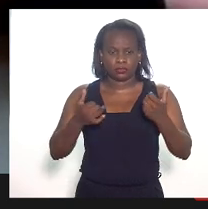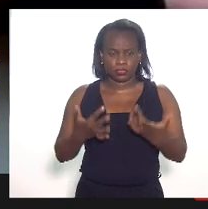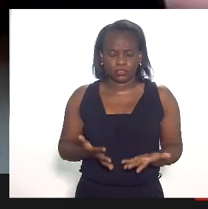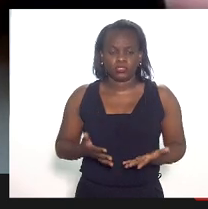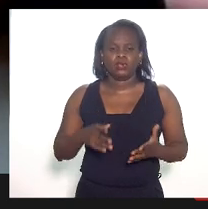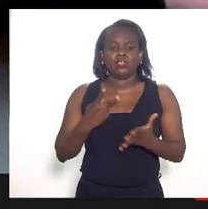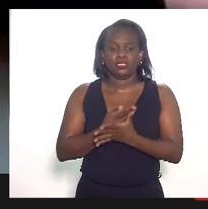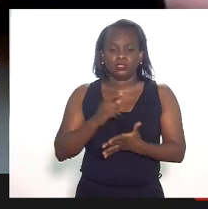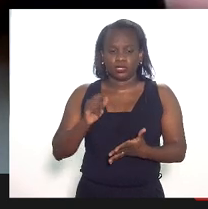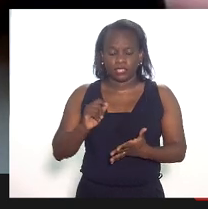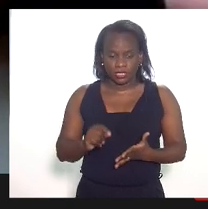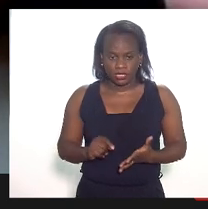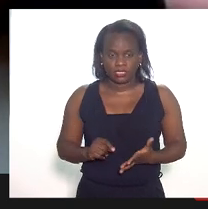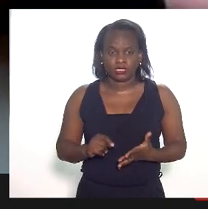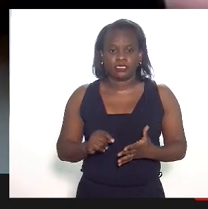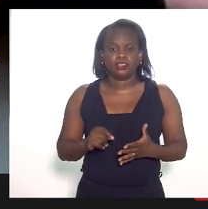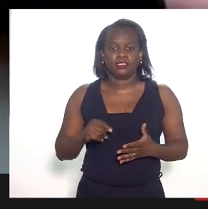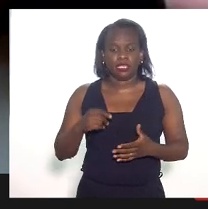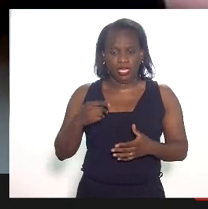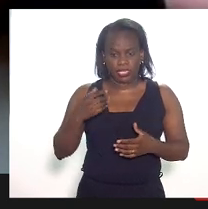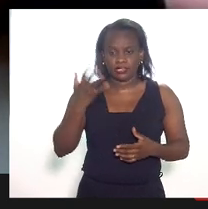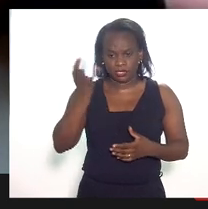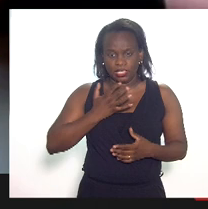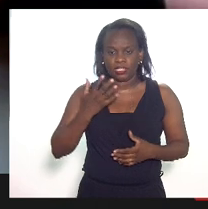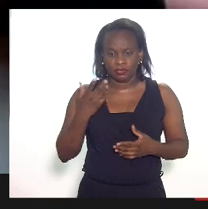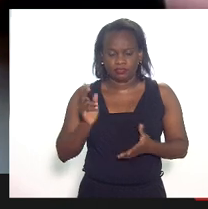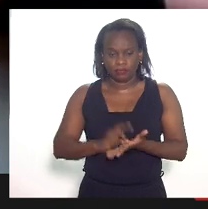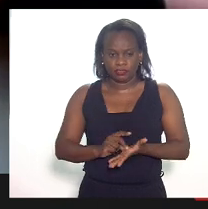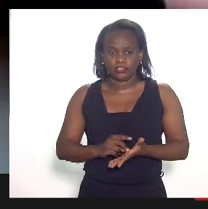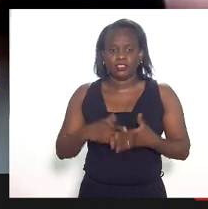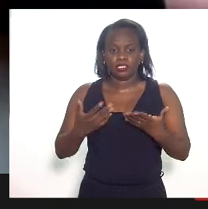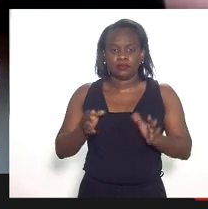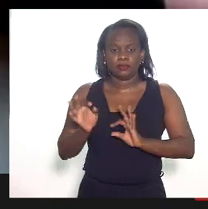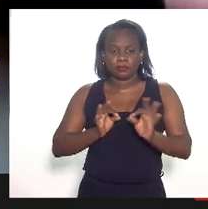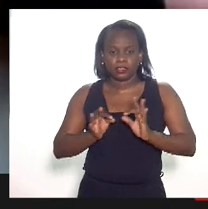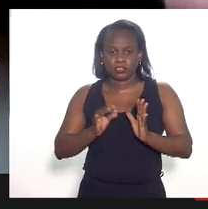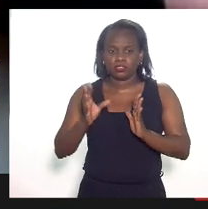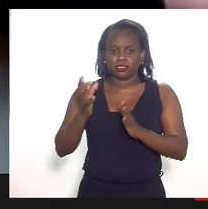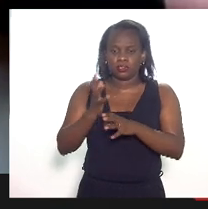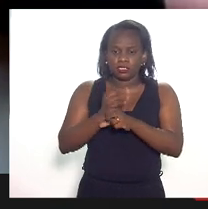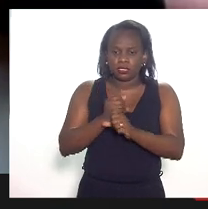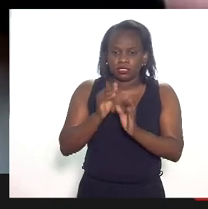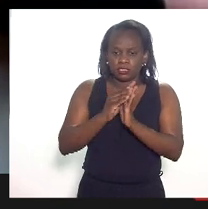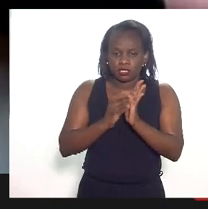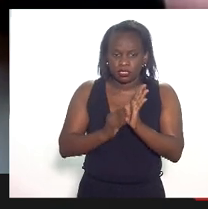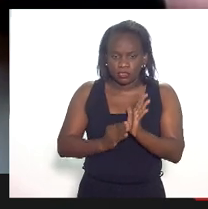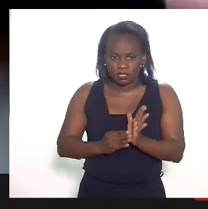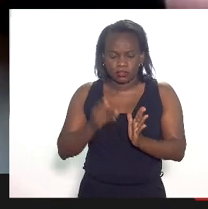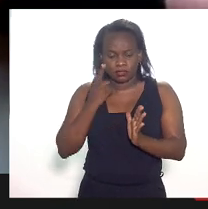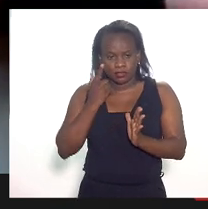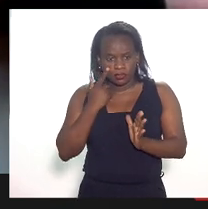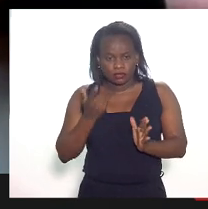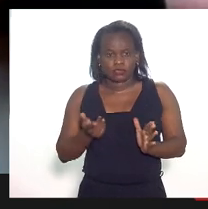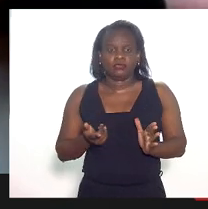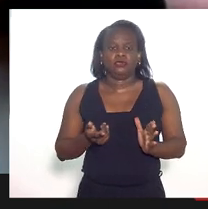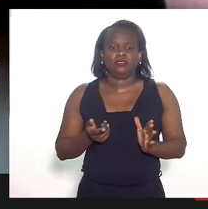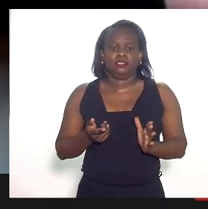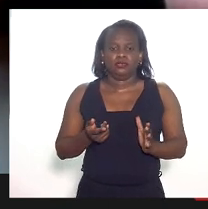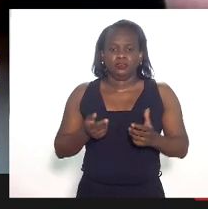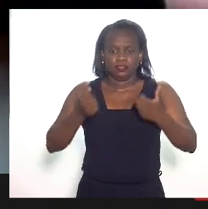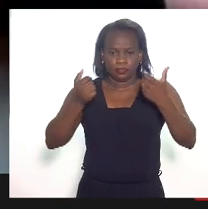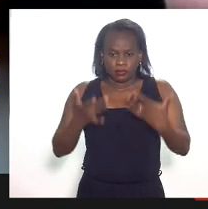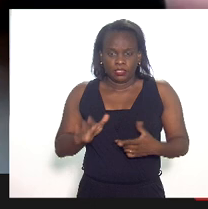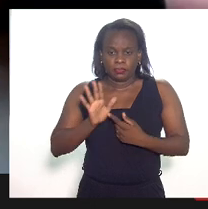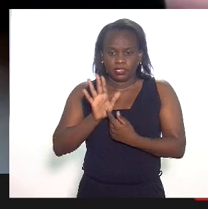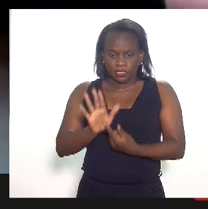O que acontece com isso? O problema é realmente sério. Então, nós fizemos um levantamento, a senhora teve até acesso, a deputada, para mandar para o senhor a apresentação que eu